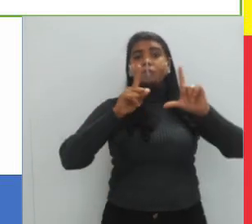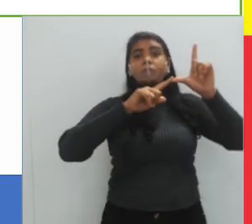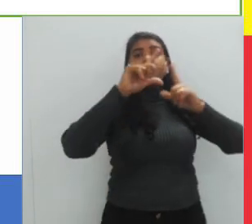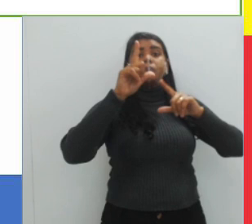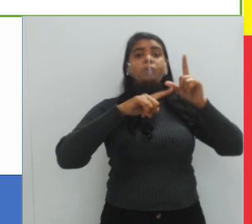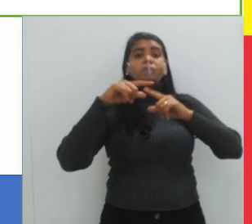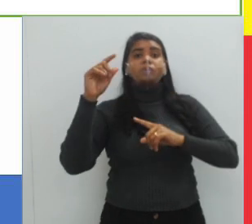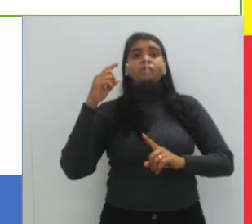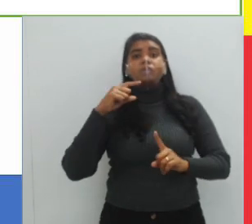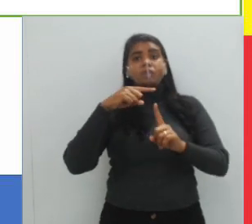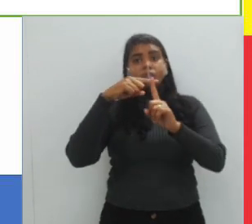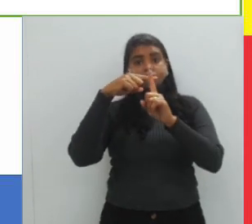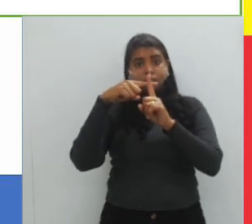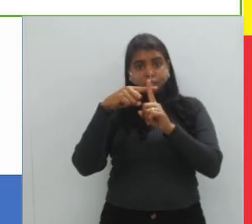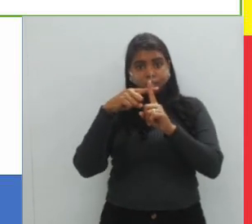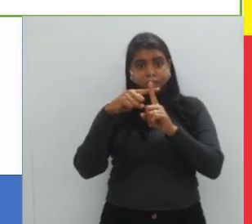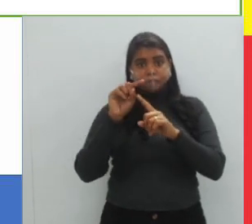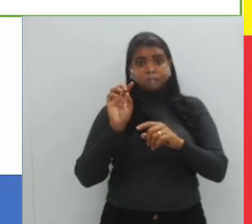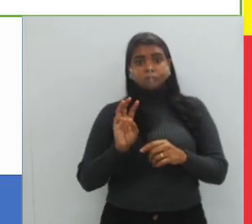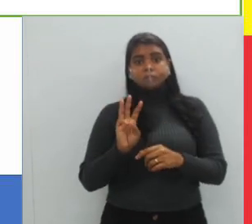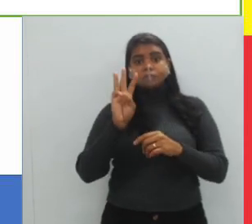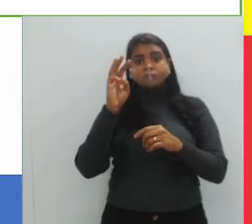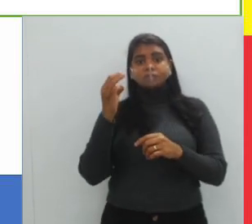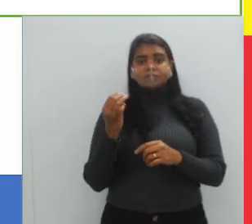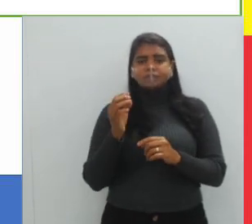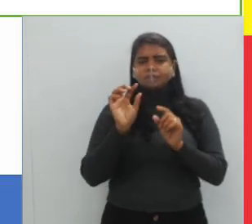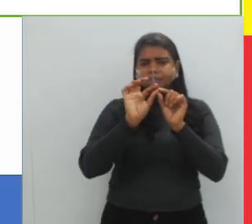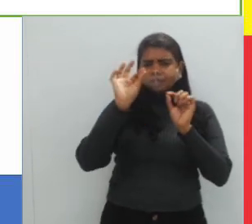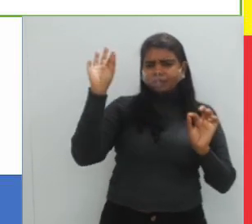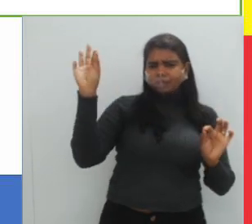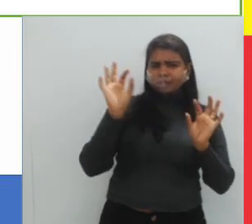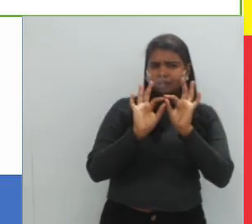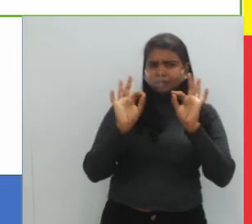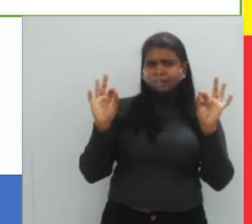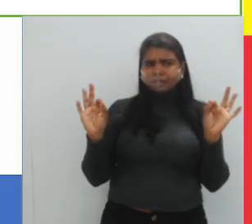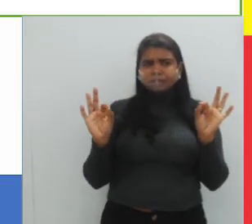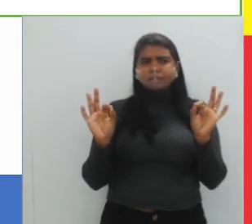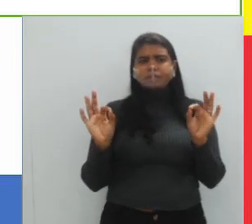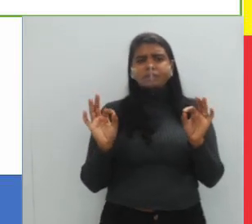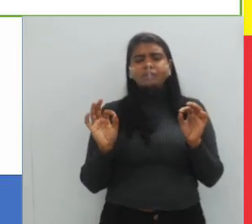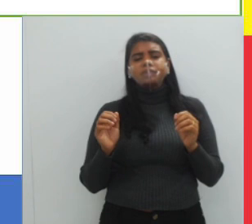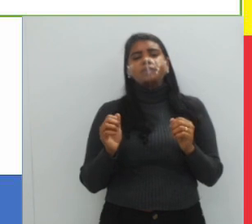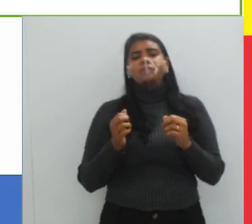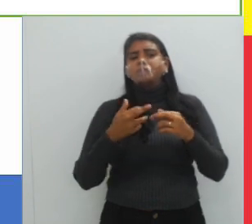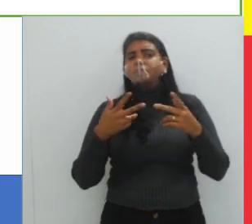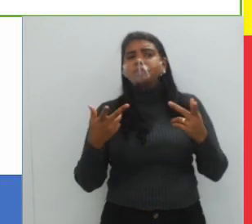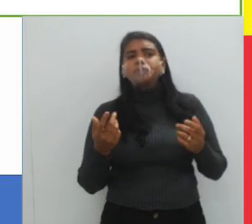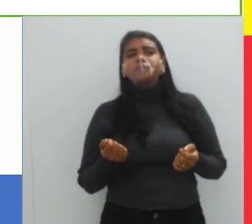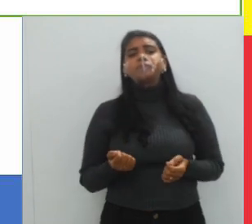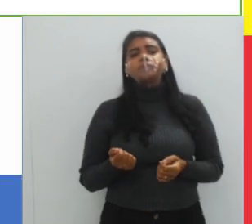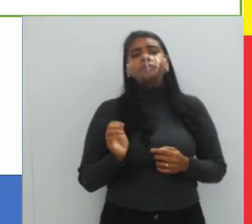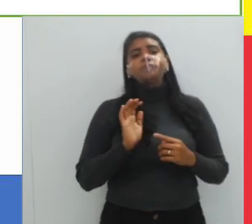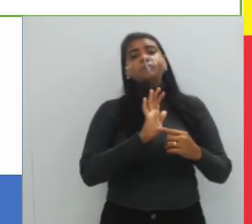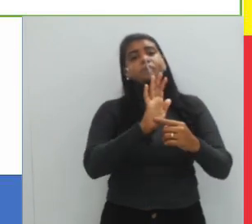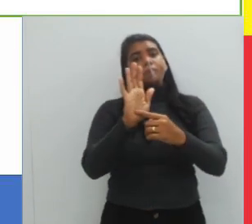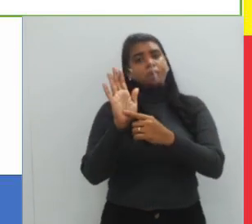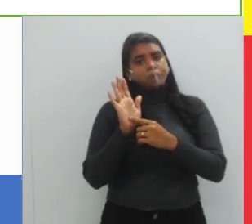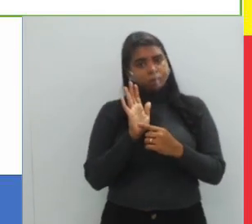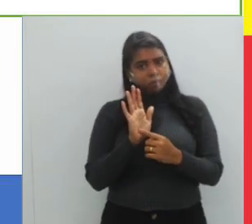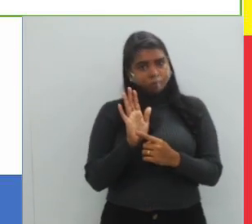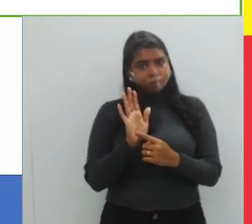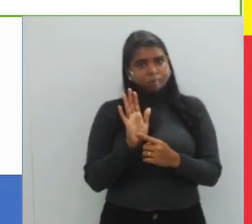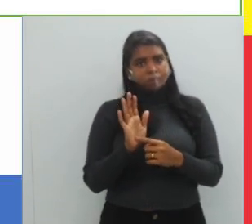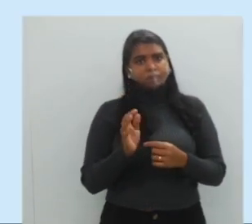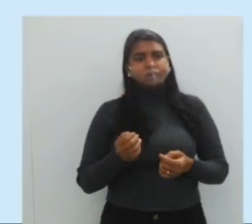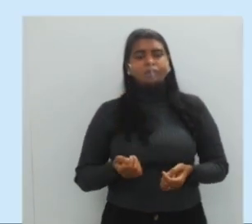a estrela, cruzes, tridentes, traços, retos ou curvos. Então, esses símbolos,